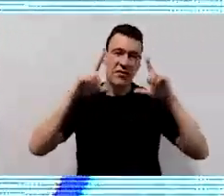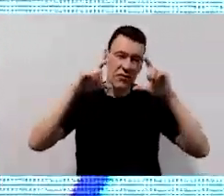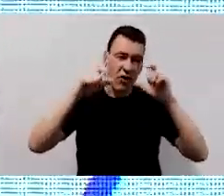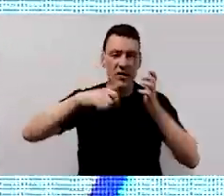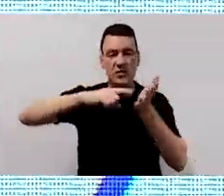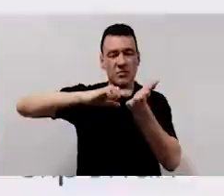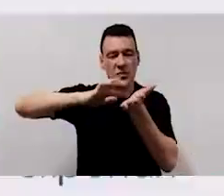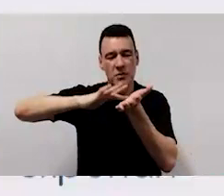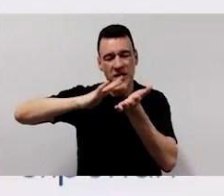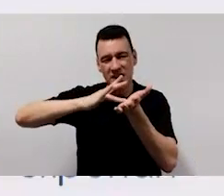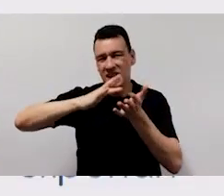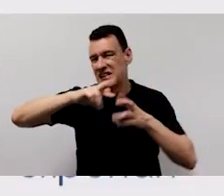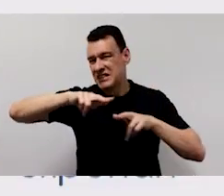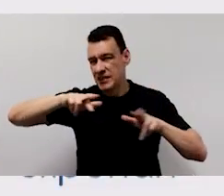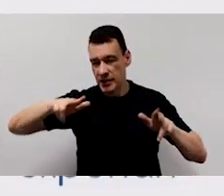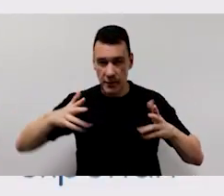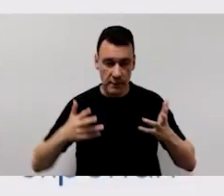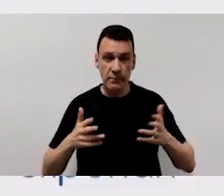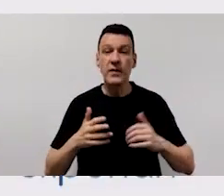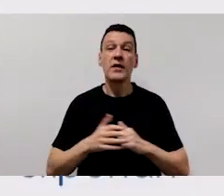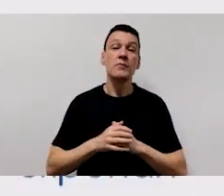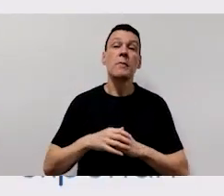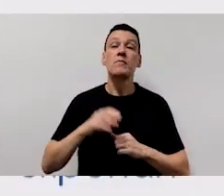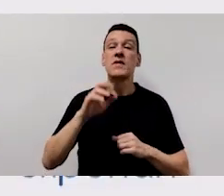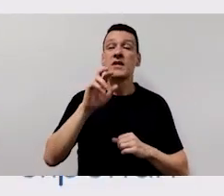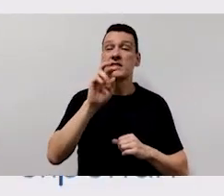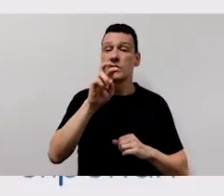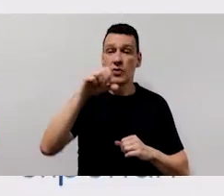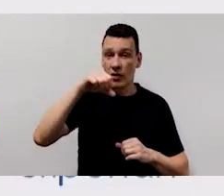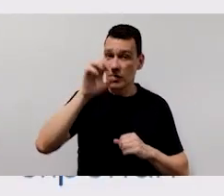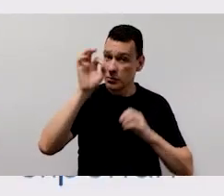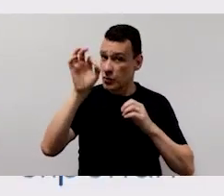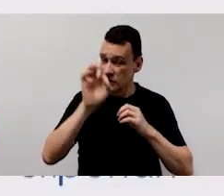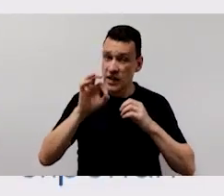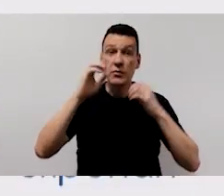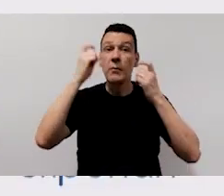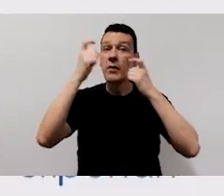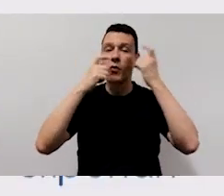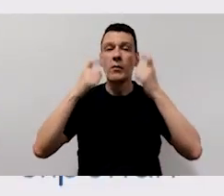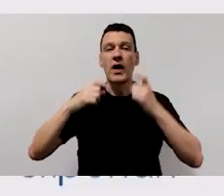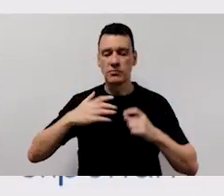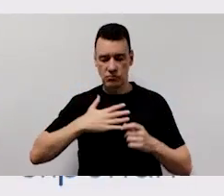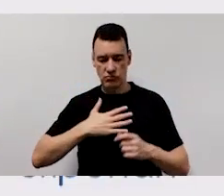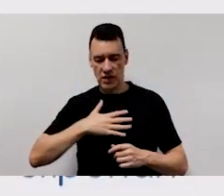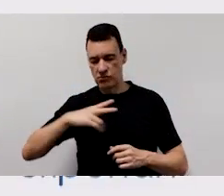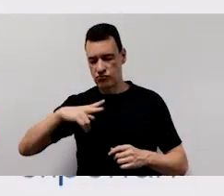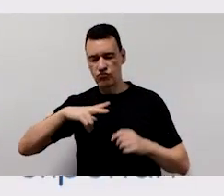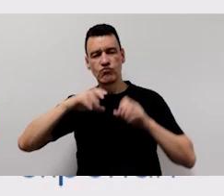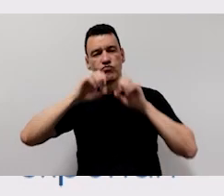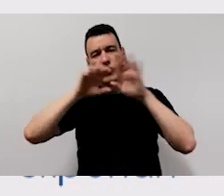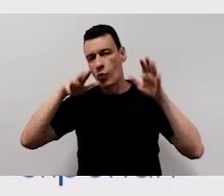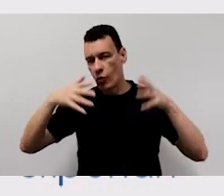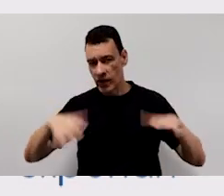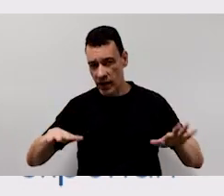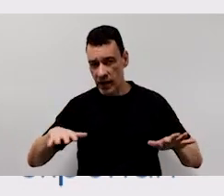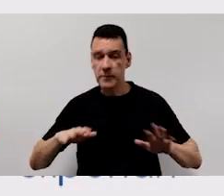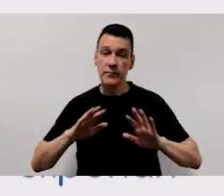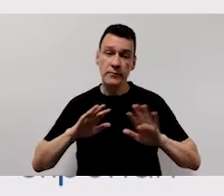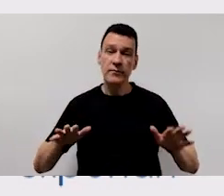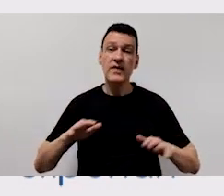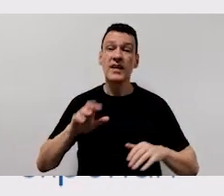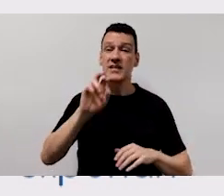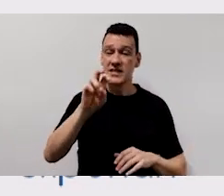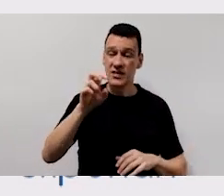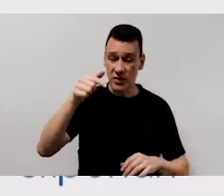59% com privacidade, mais focado na parte de segurança e informação. E 57% preocupado com os